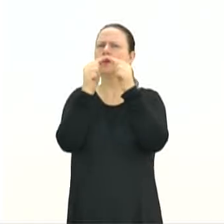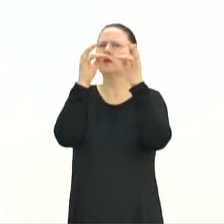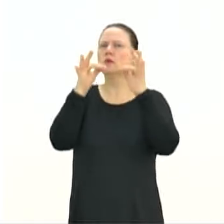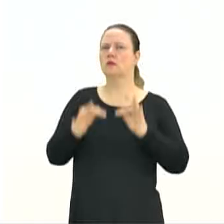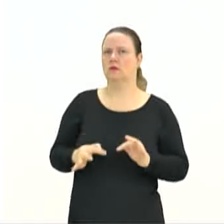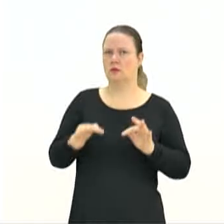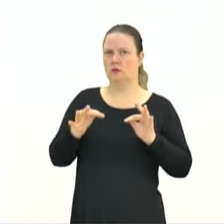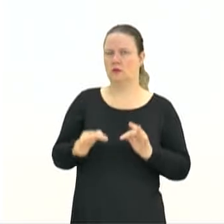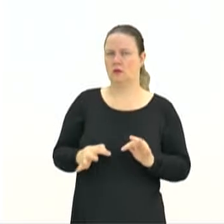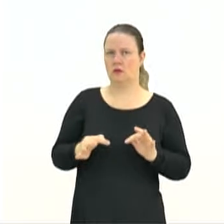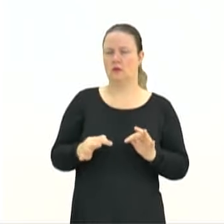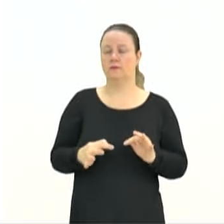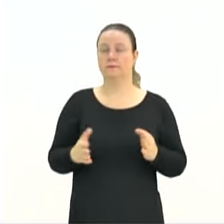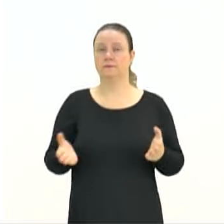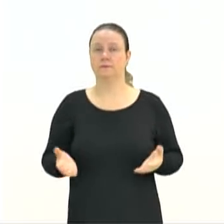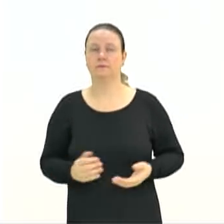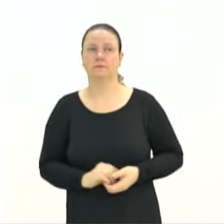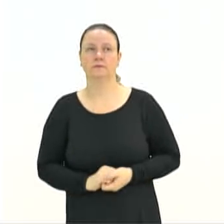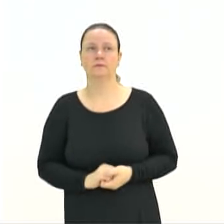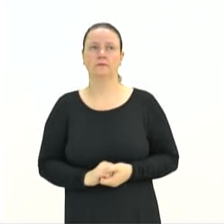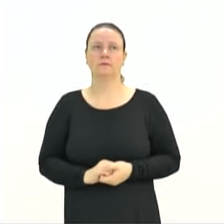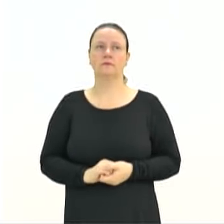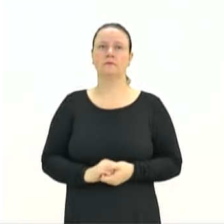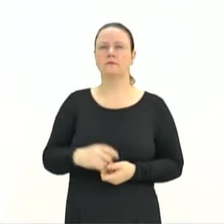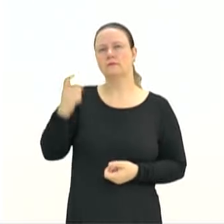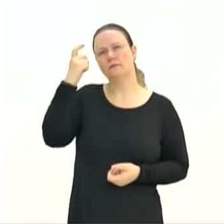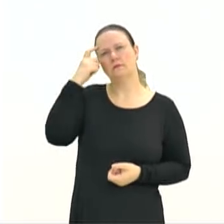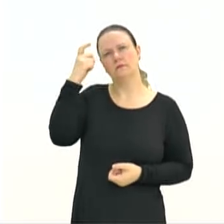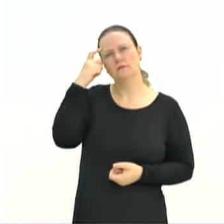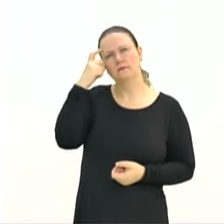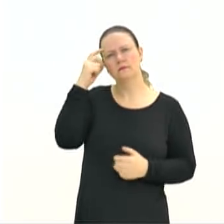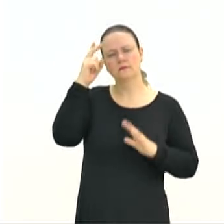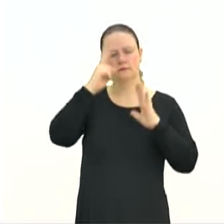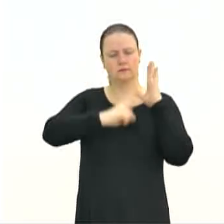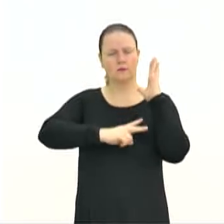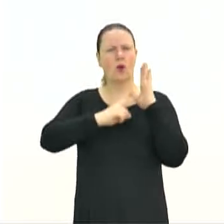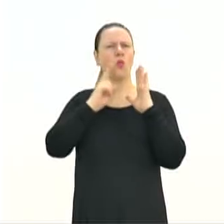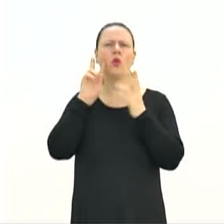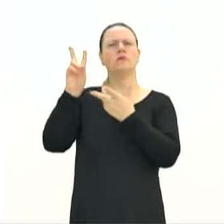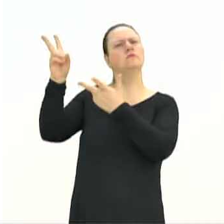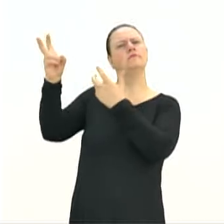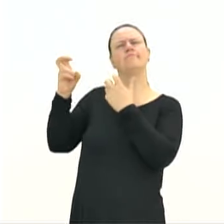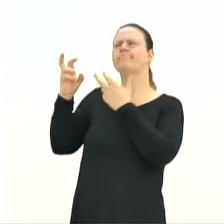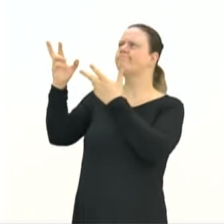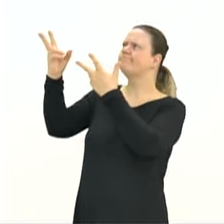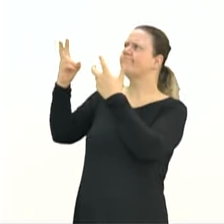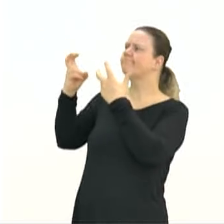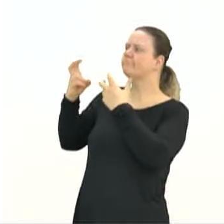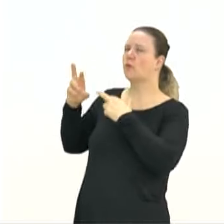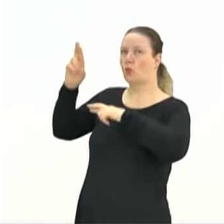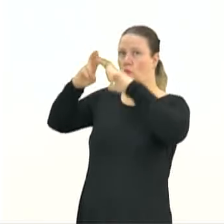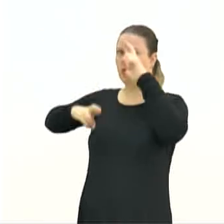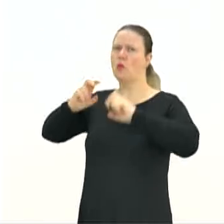os organismos indicados no diagrama. Então, pensando nessa pirâmide numérica, qual dessas cadeias aqui pode ser?